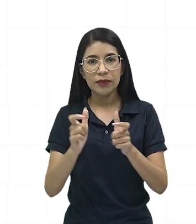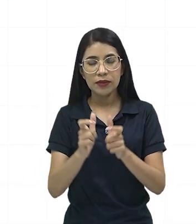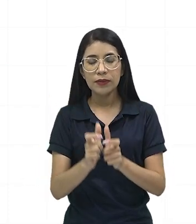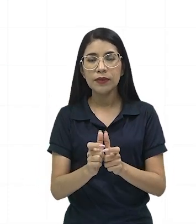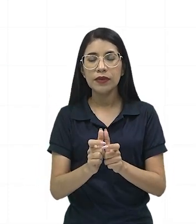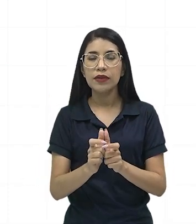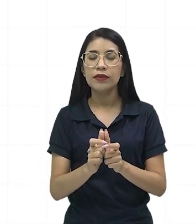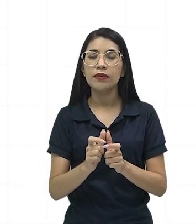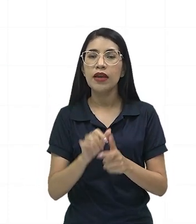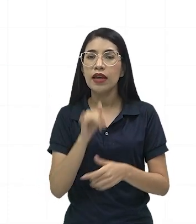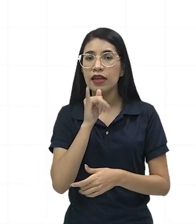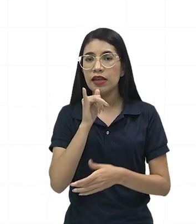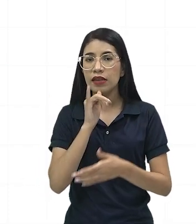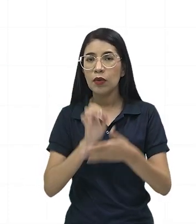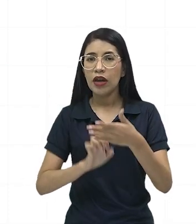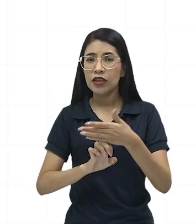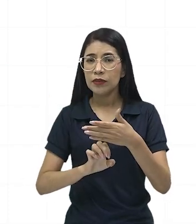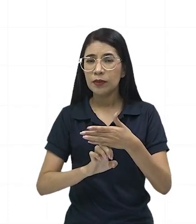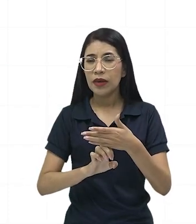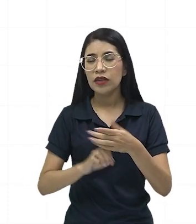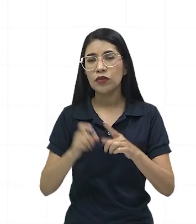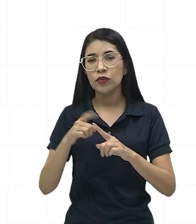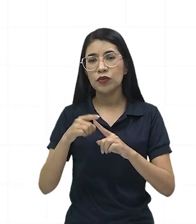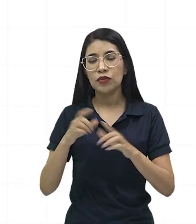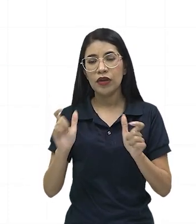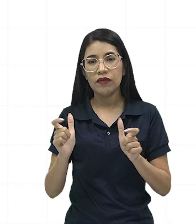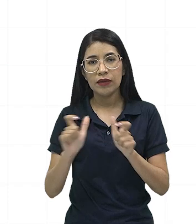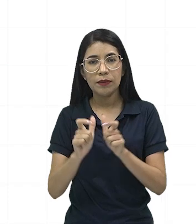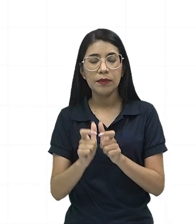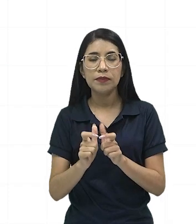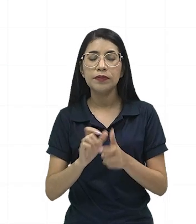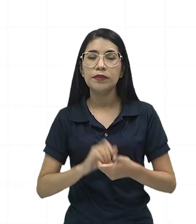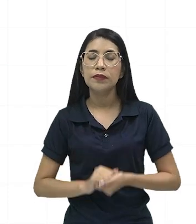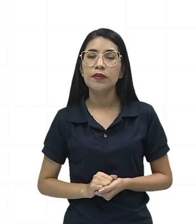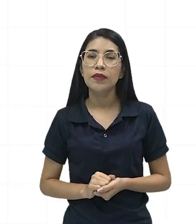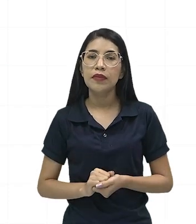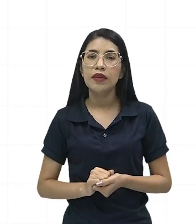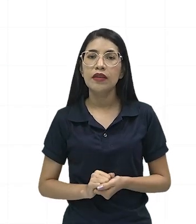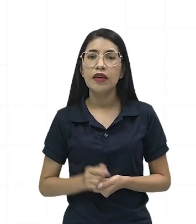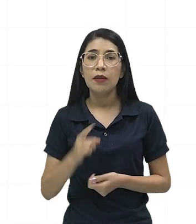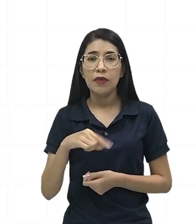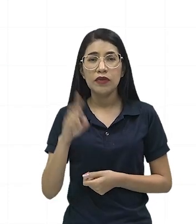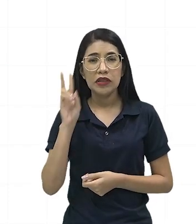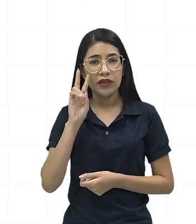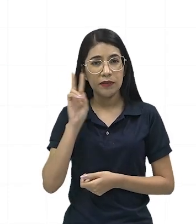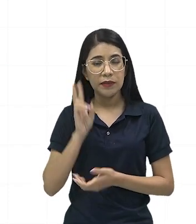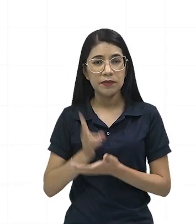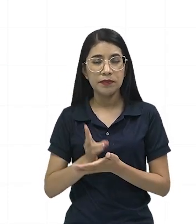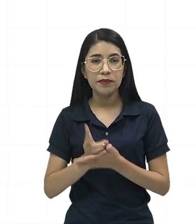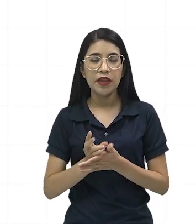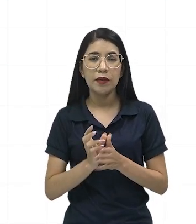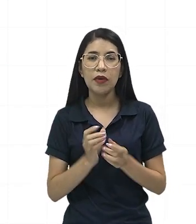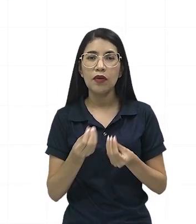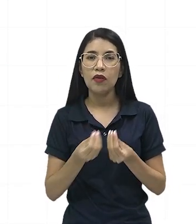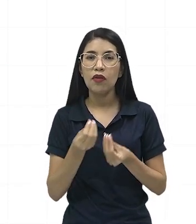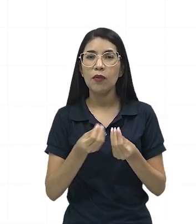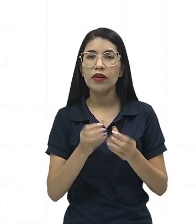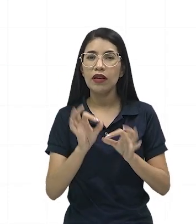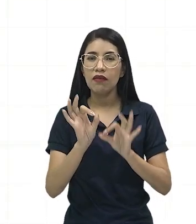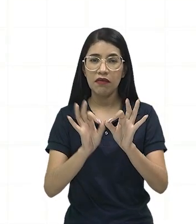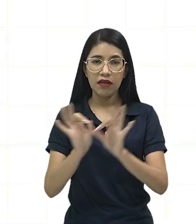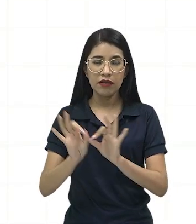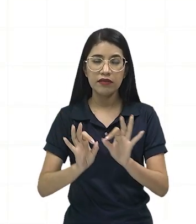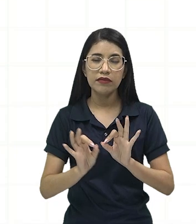como no caso da espécie, que só vai abranger uma única espécie. E para você não esquecer, né, essas classificações,